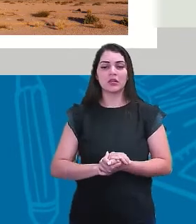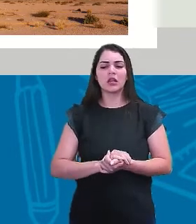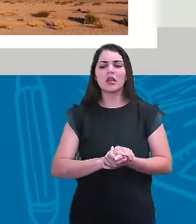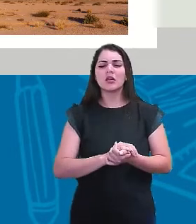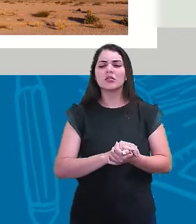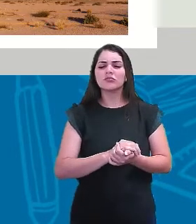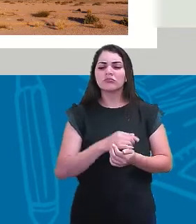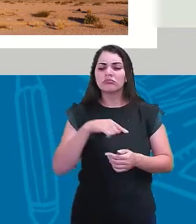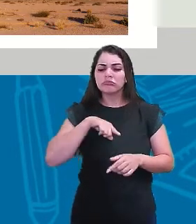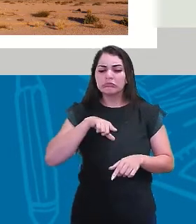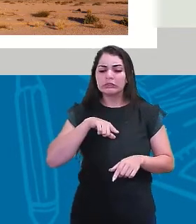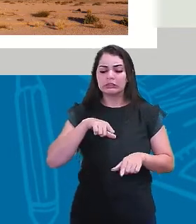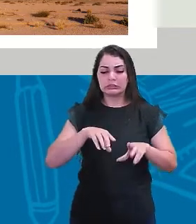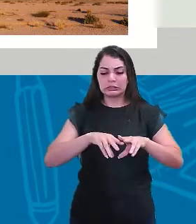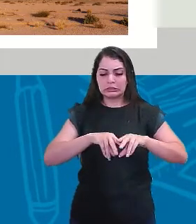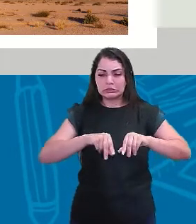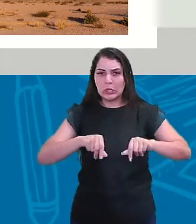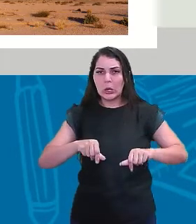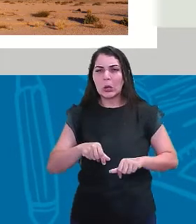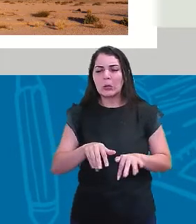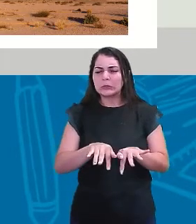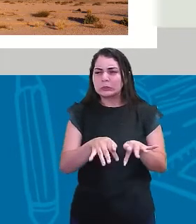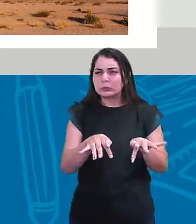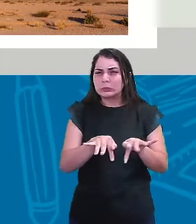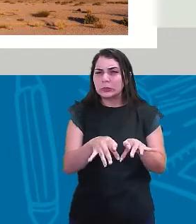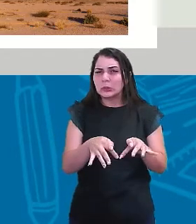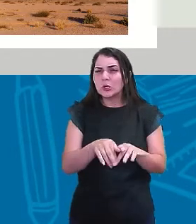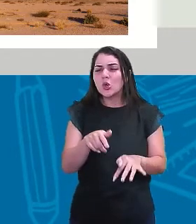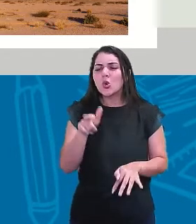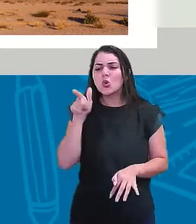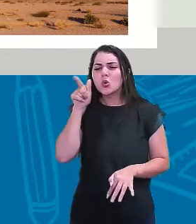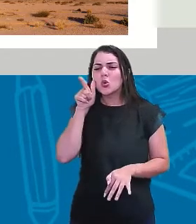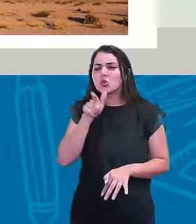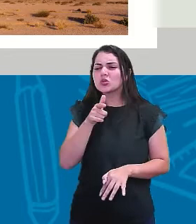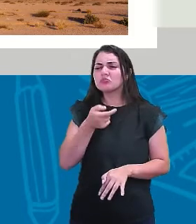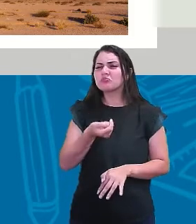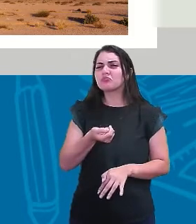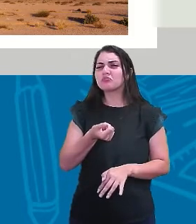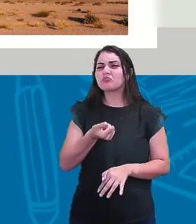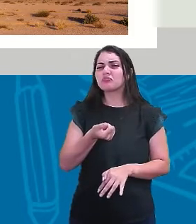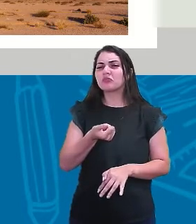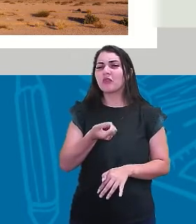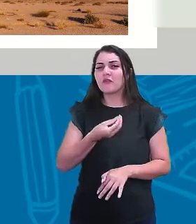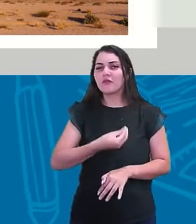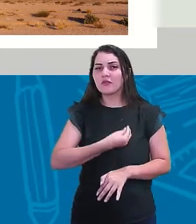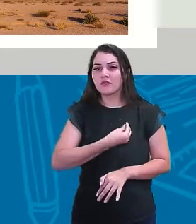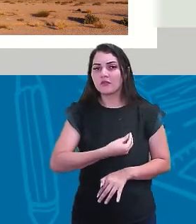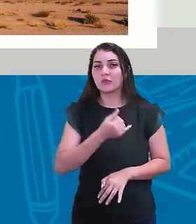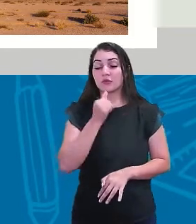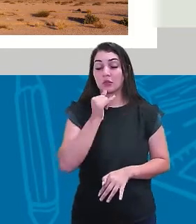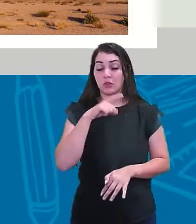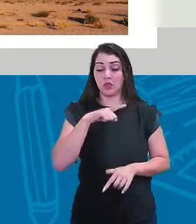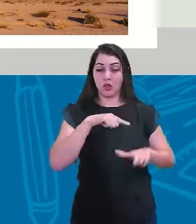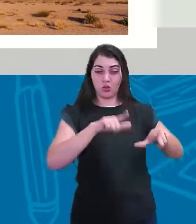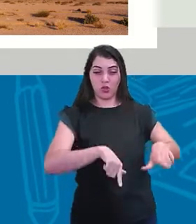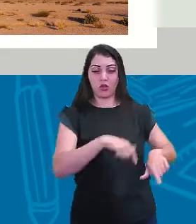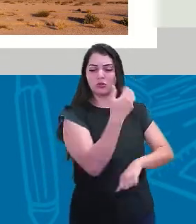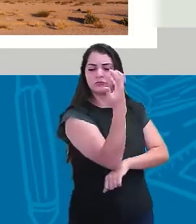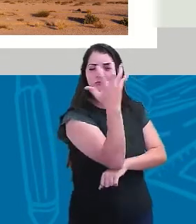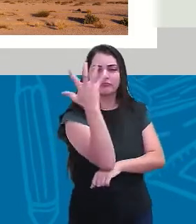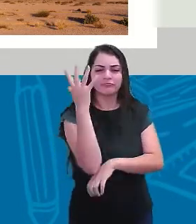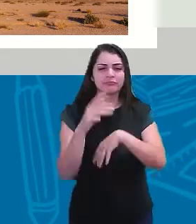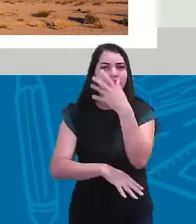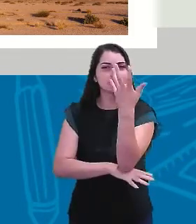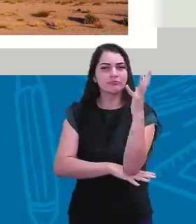plantas conseguem sobreviver? Já pararam para pensar nisso? Existe aquele solo fértil onde crescem muitas plantas, onde tem aquelas